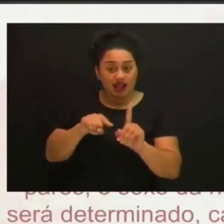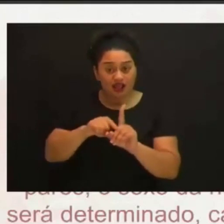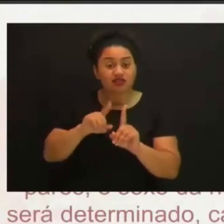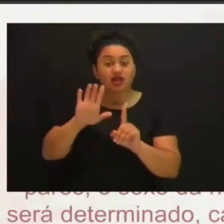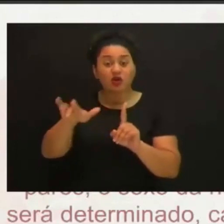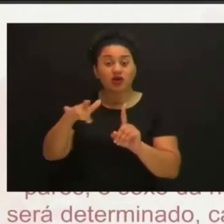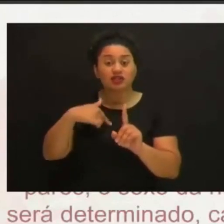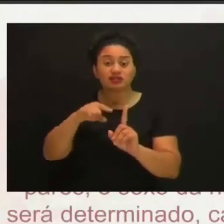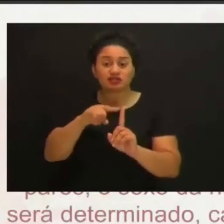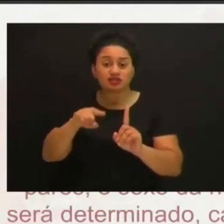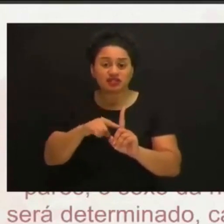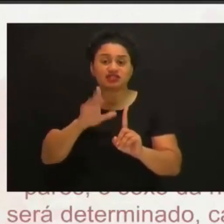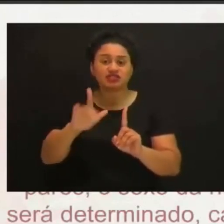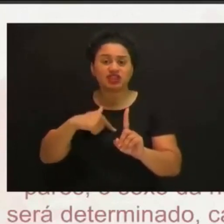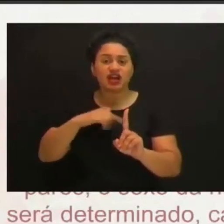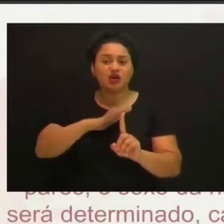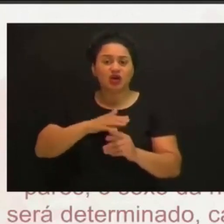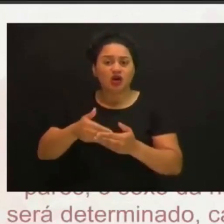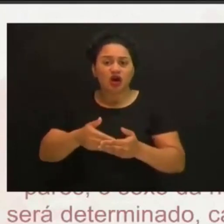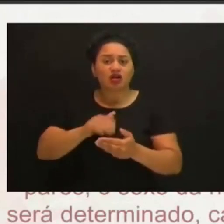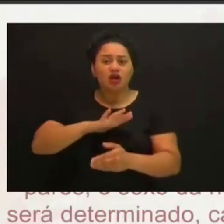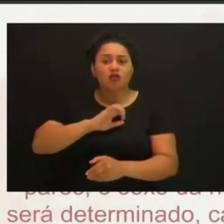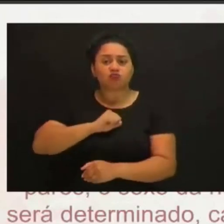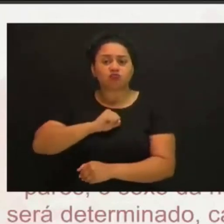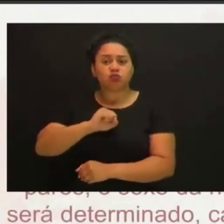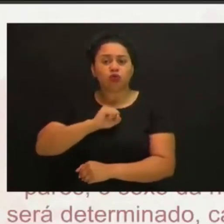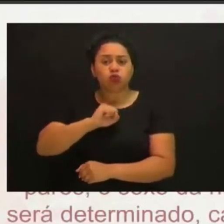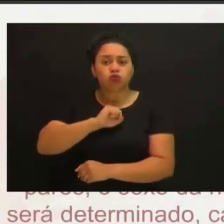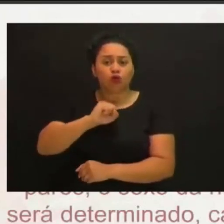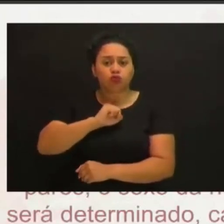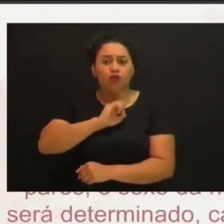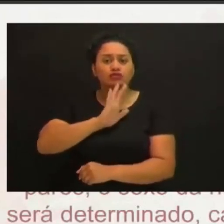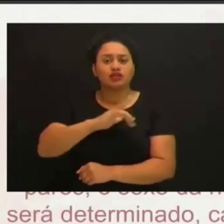gestação já está lá com o coração batendo, inclusive. Tá?